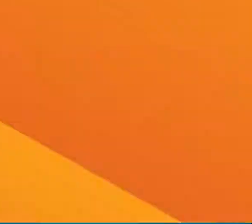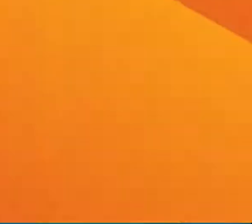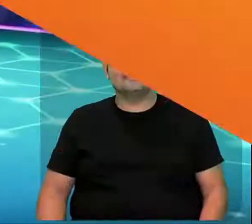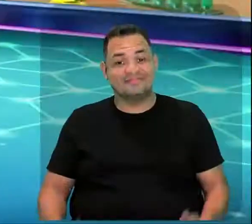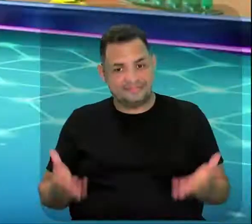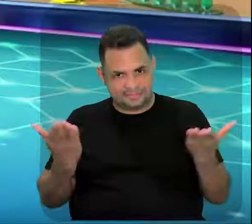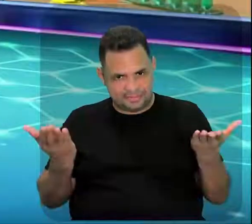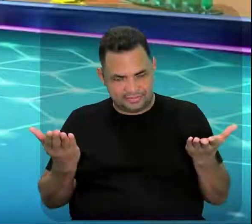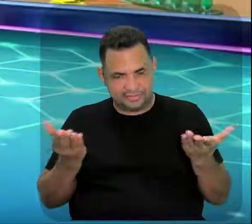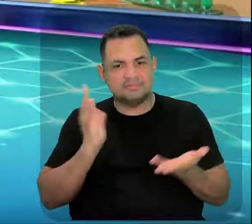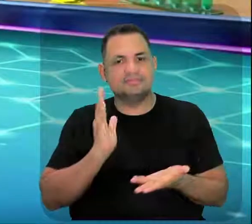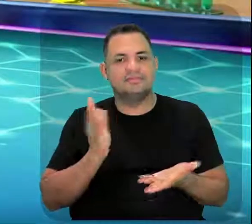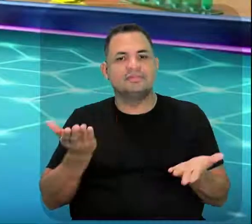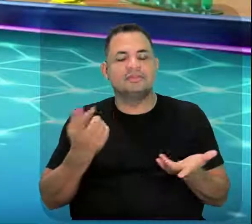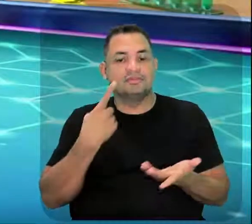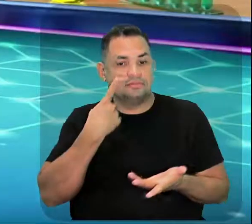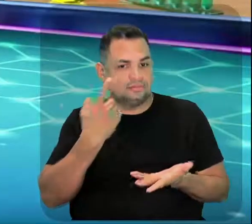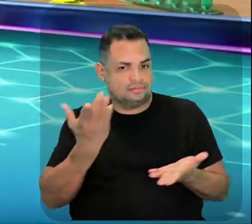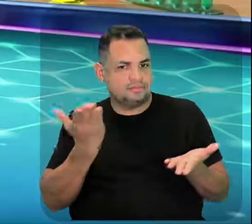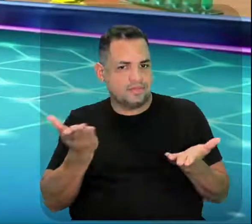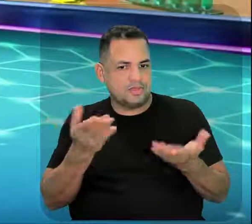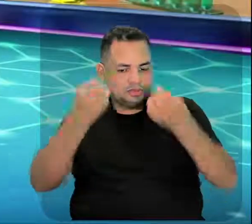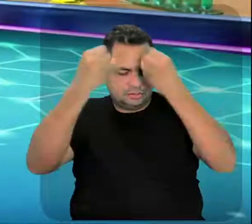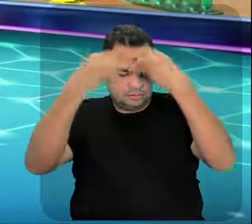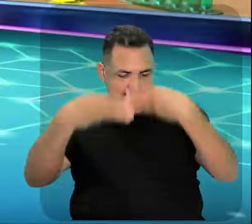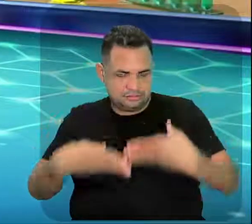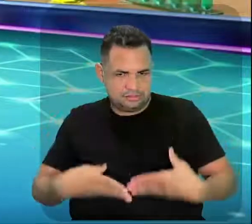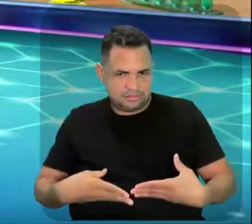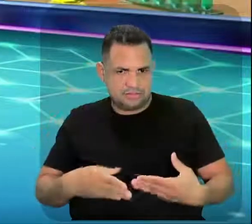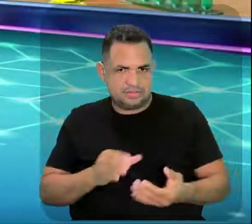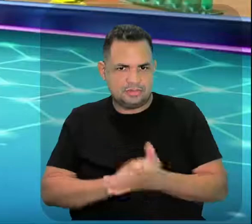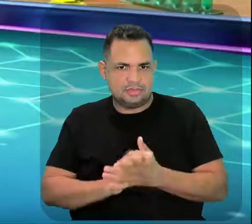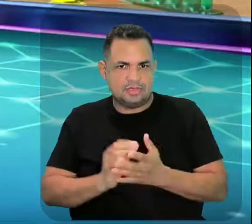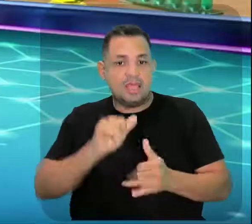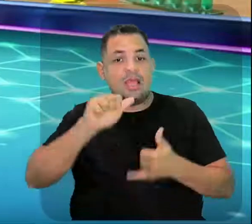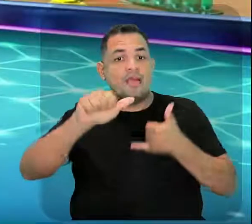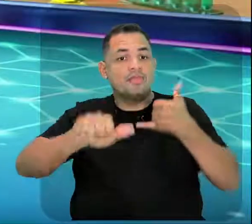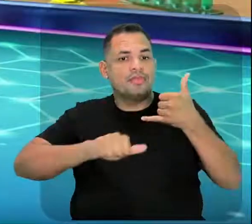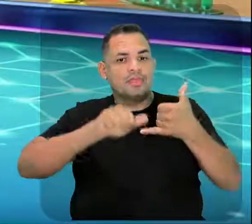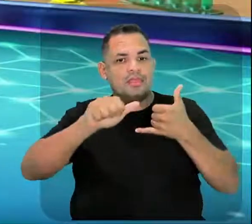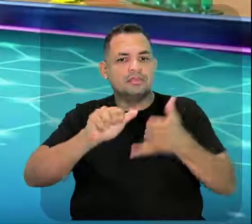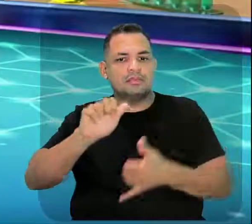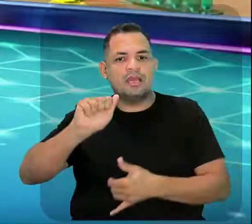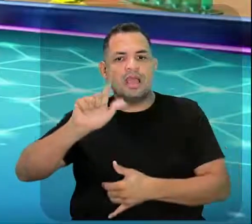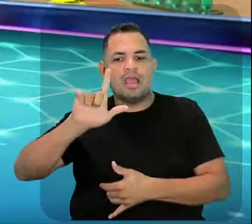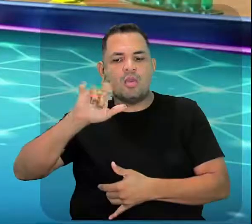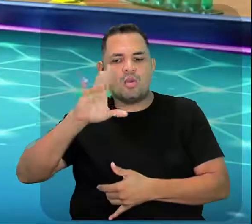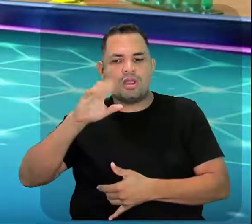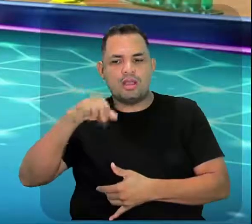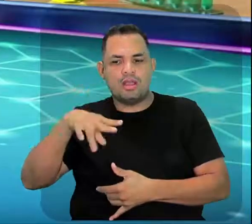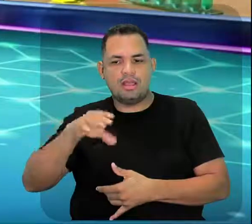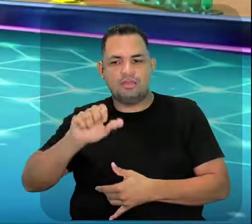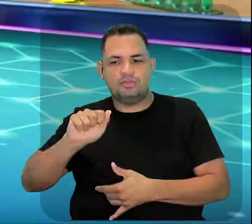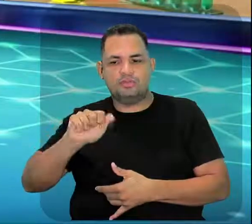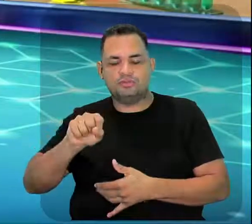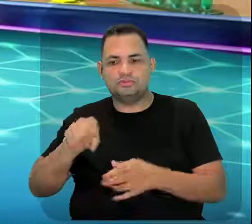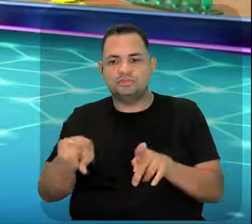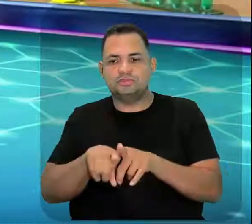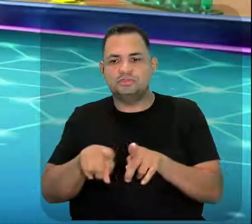Pessoal, vocês viram aí, né? Que nós falamos sobre as reações de alcanos e reações